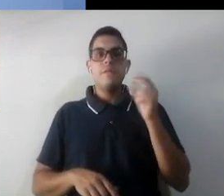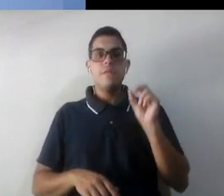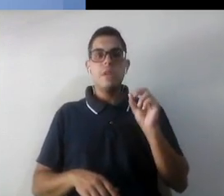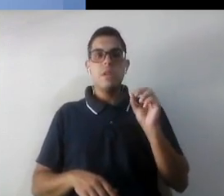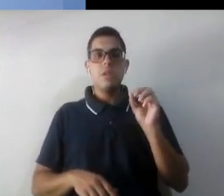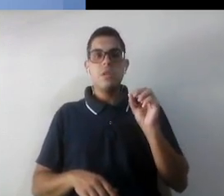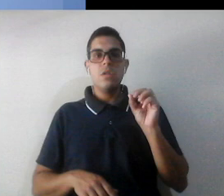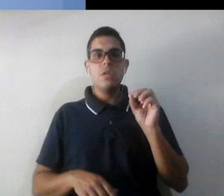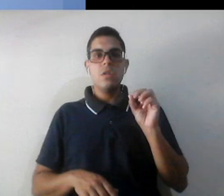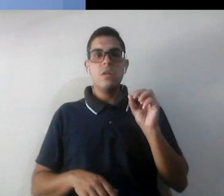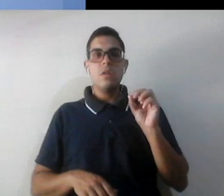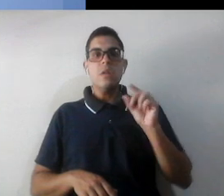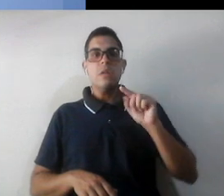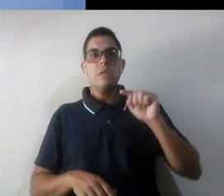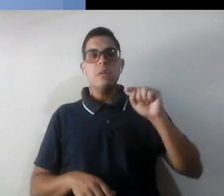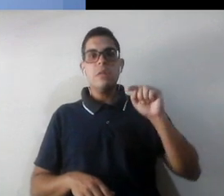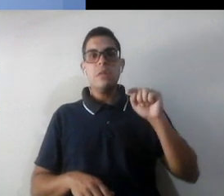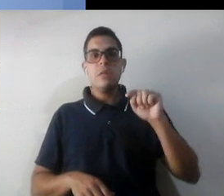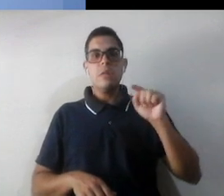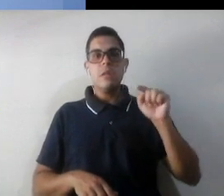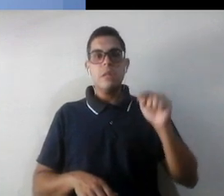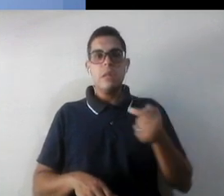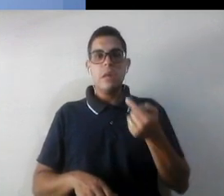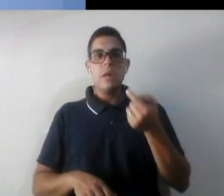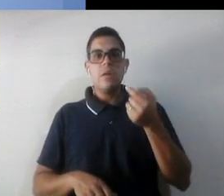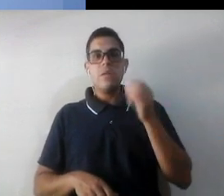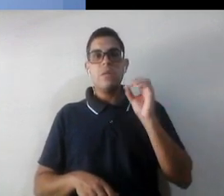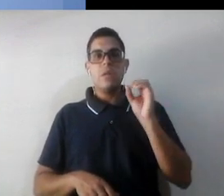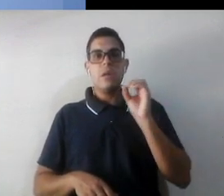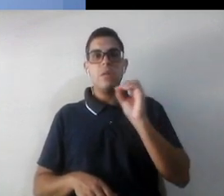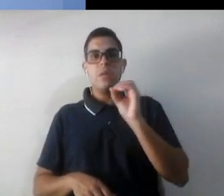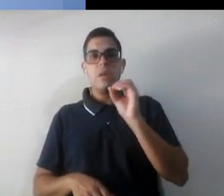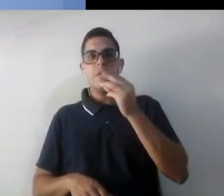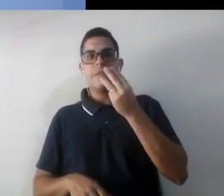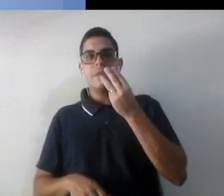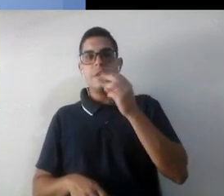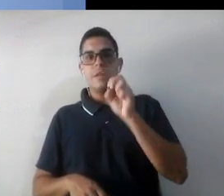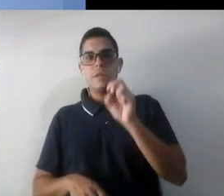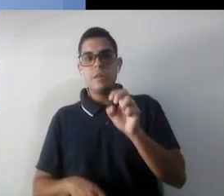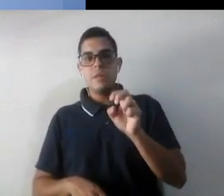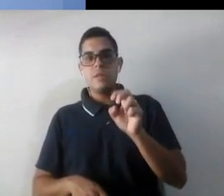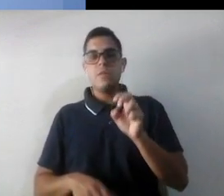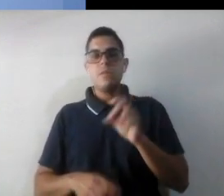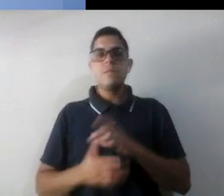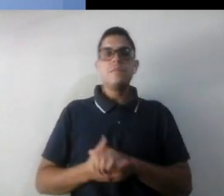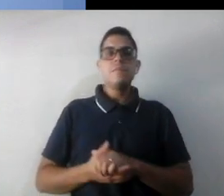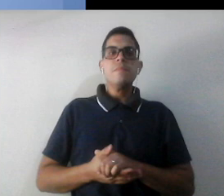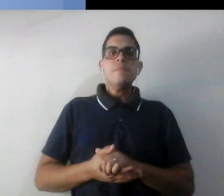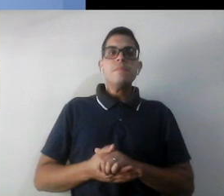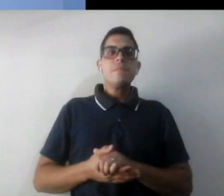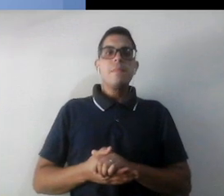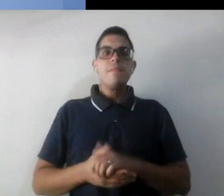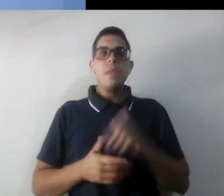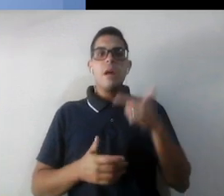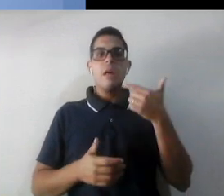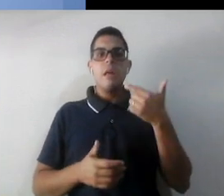0,035 metros. Então, vamos lá. LA é igual a 20 menos 0,035 é